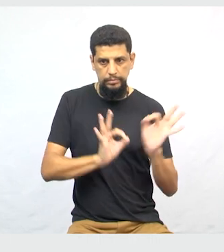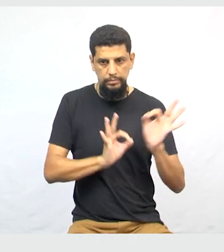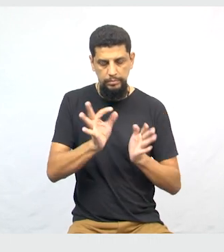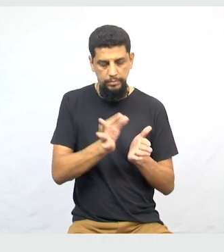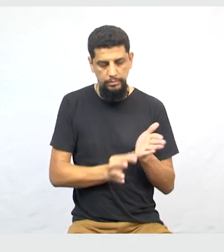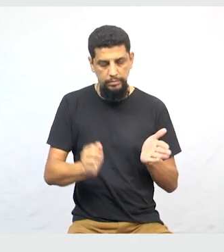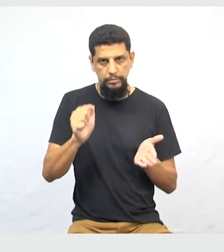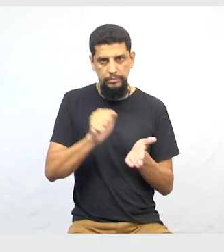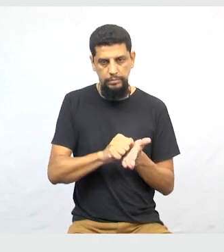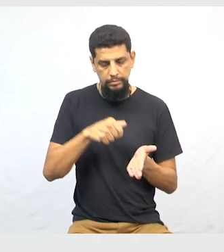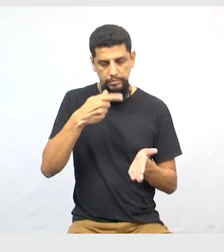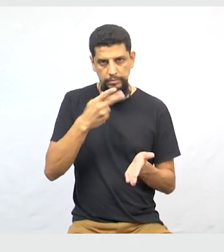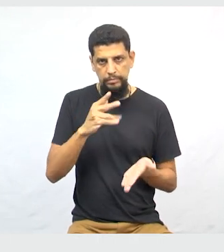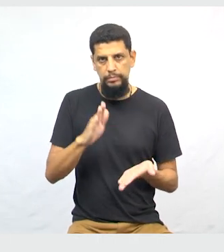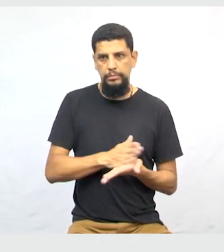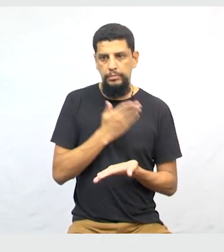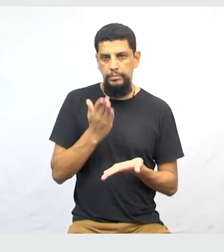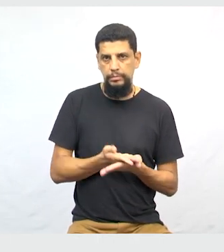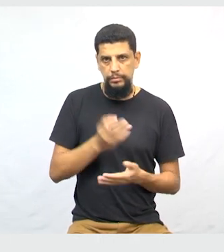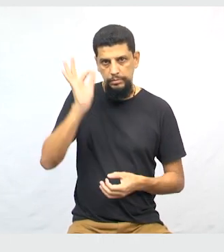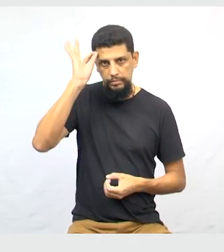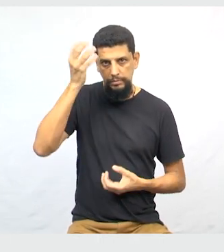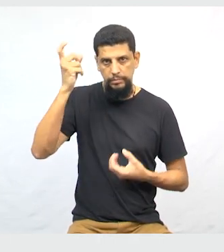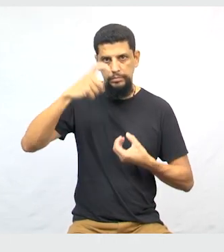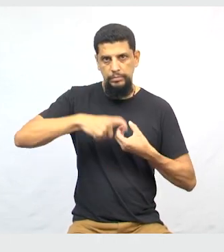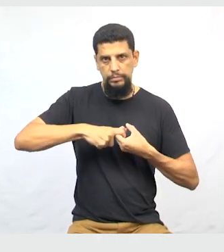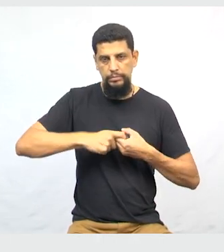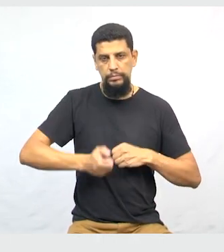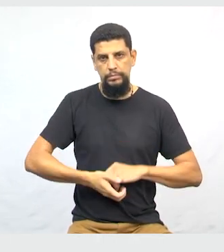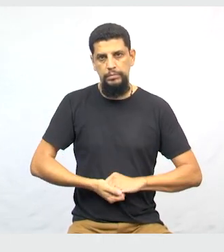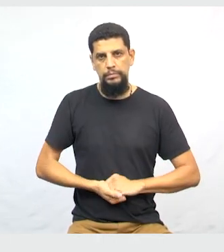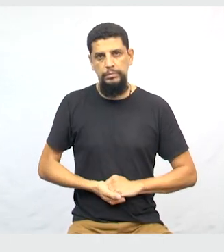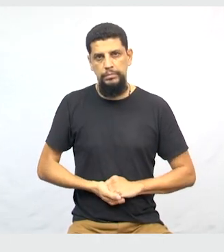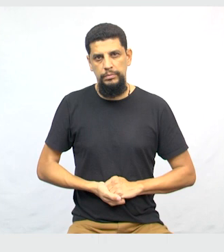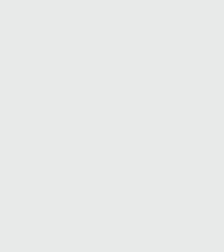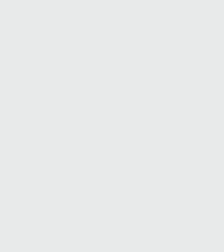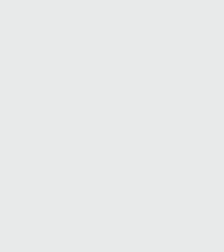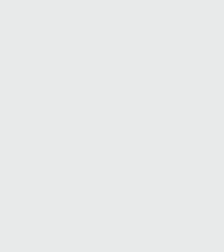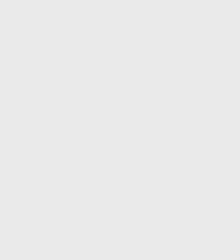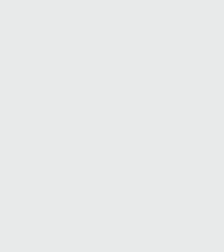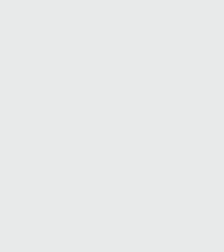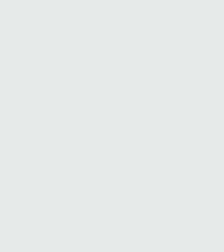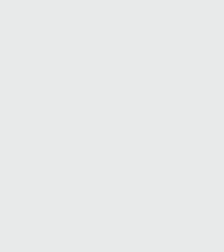se organizarem, registrarem no caderno de vocês. E daqui a pouco nós voltamos.